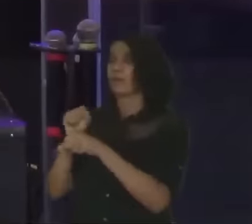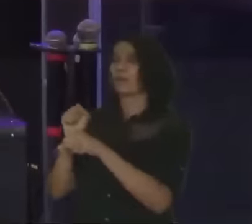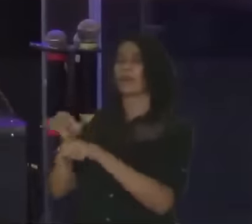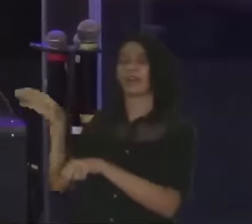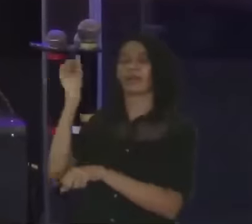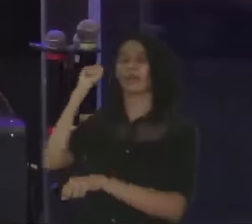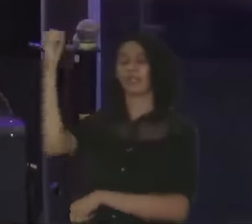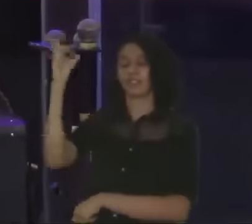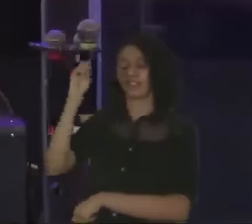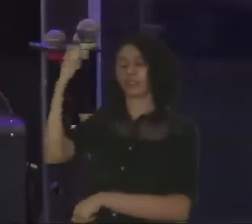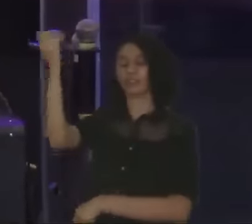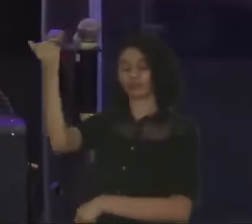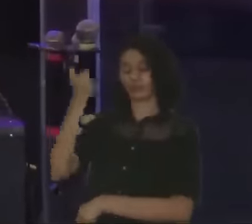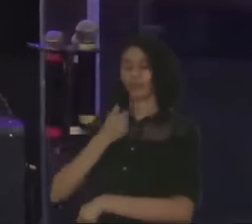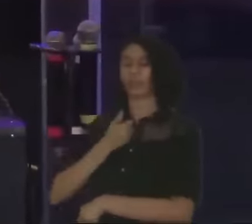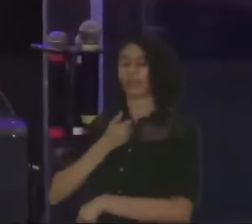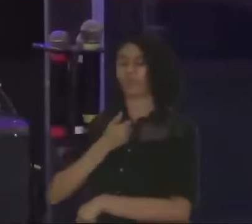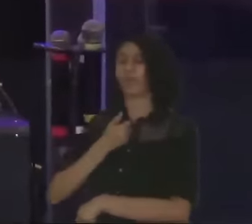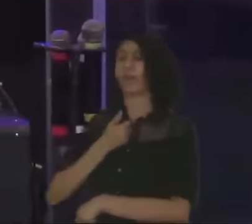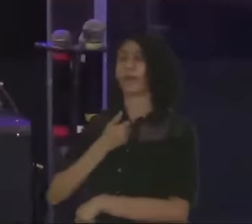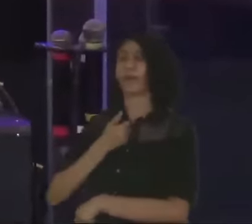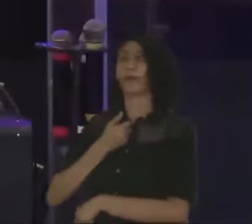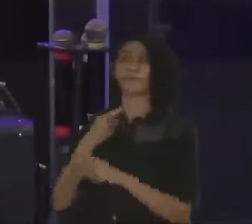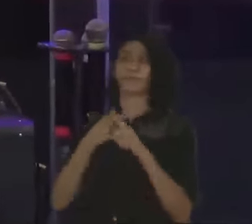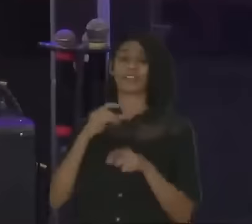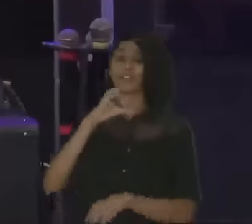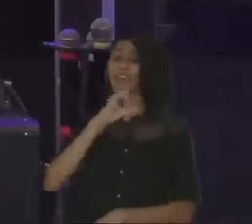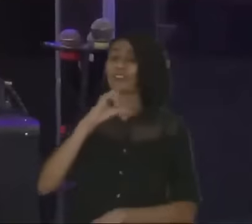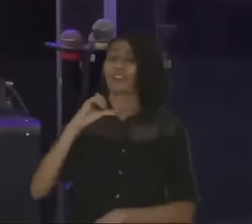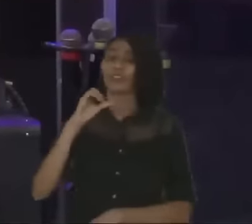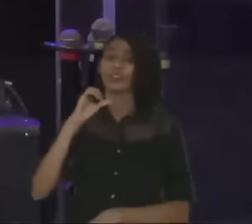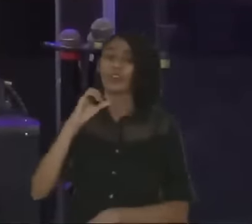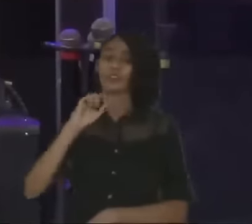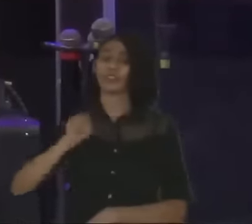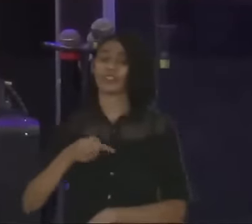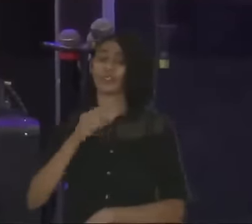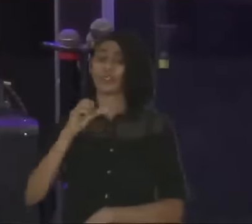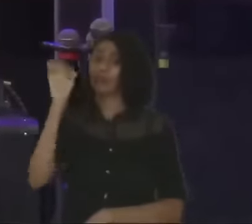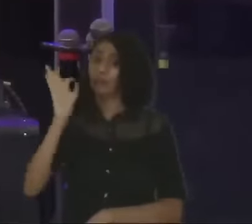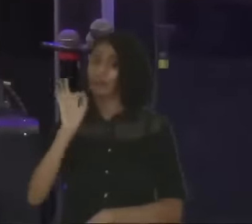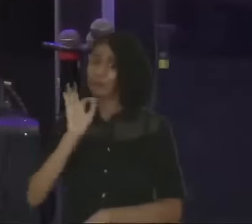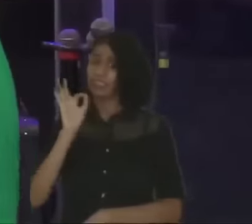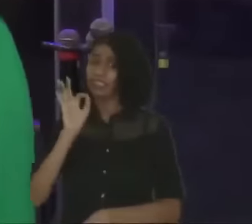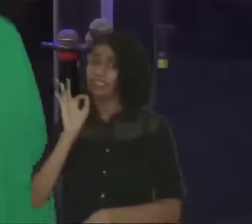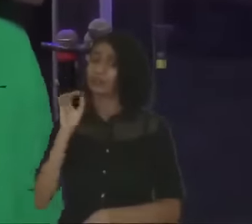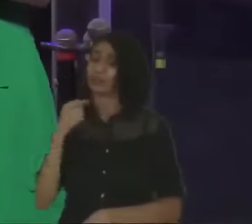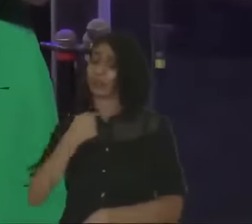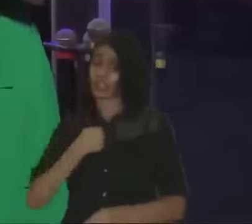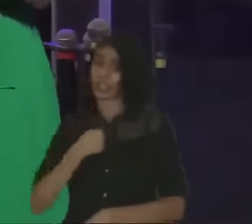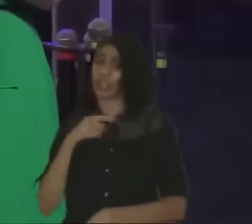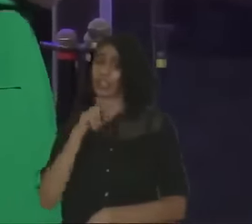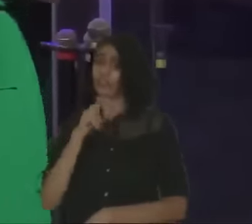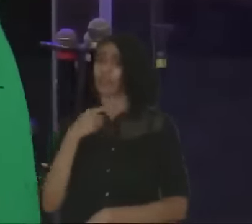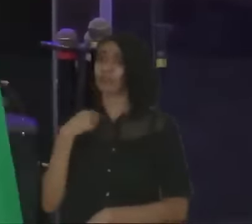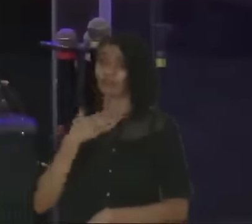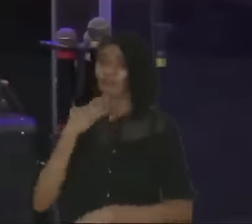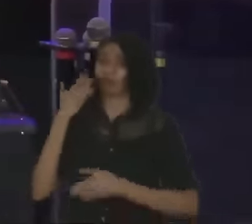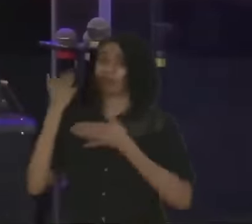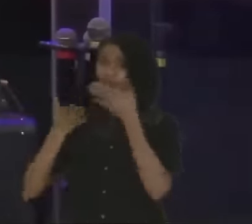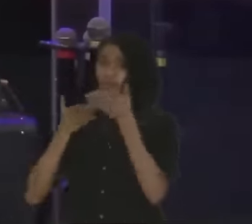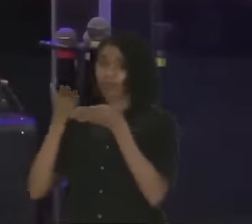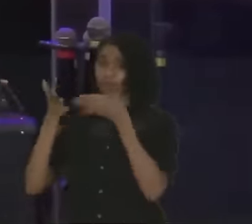Deus fala e 99,9% das vezes pelo menos para mim que eu vou orar eu volto com